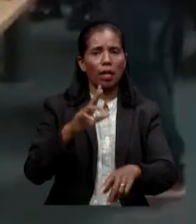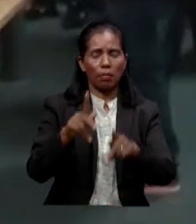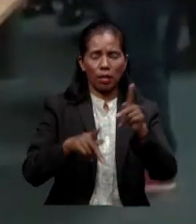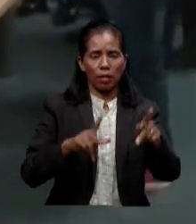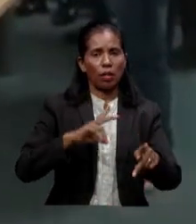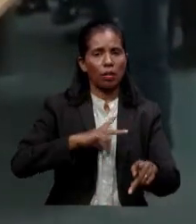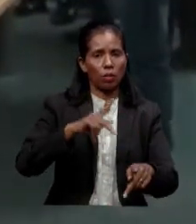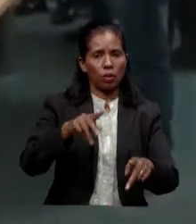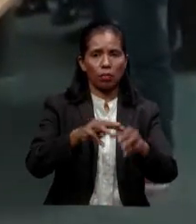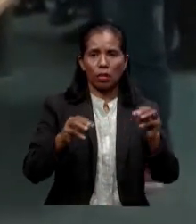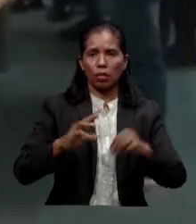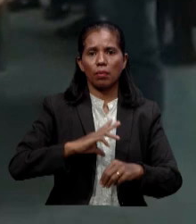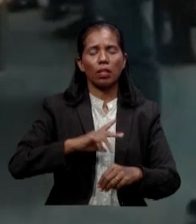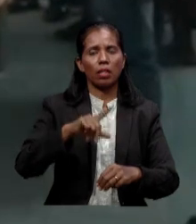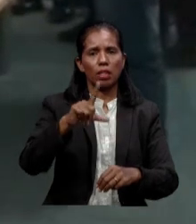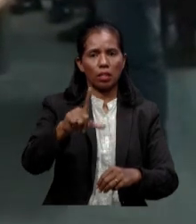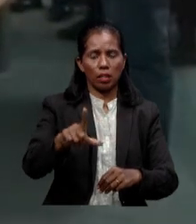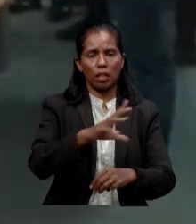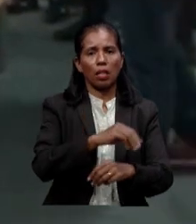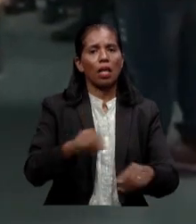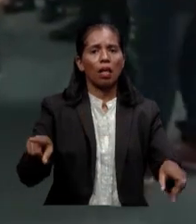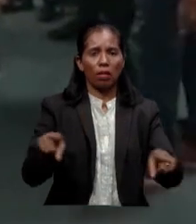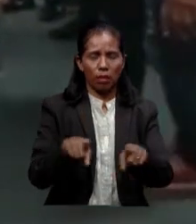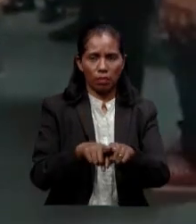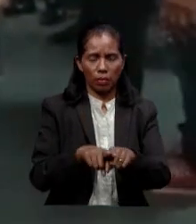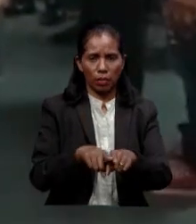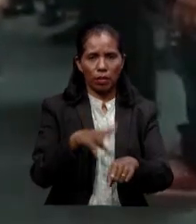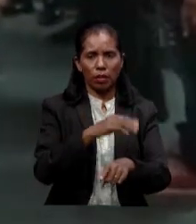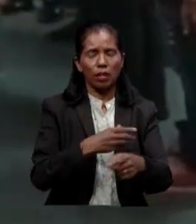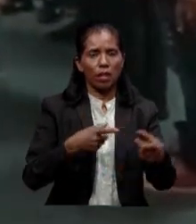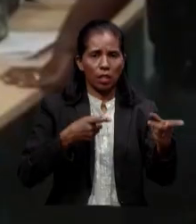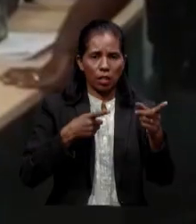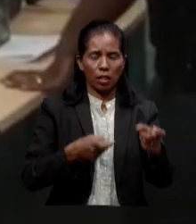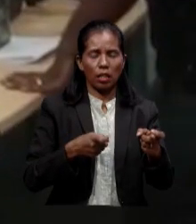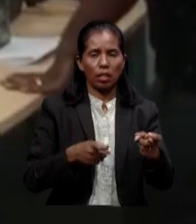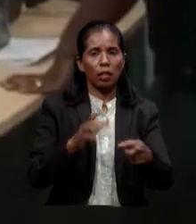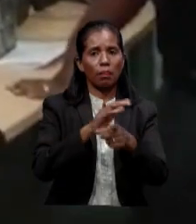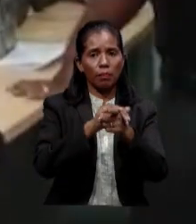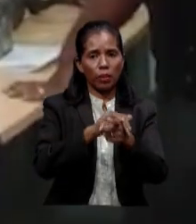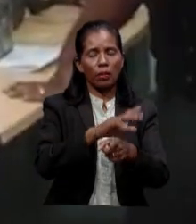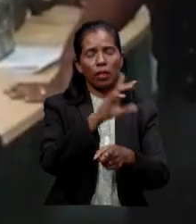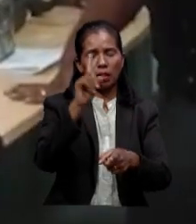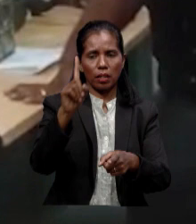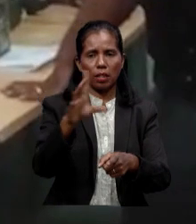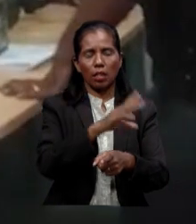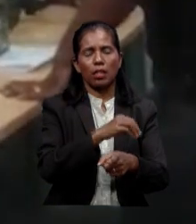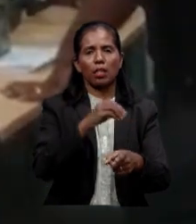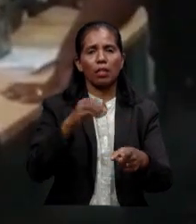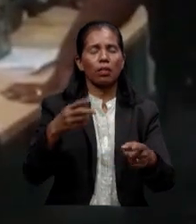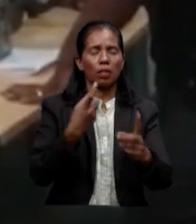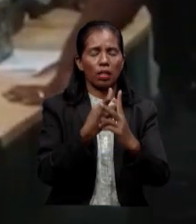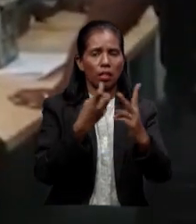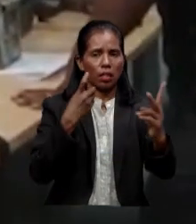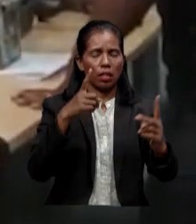lois município Likisa, onde recolhe evidência hanesan, quilat lolon tolo, pistola ida, quilat rama ida, no